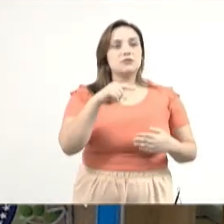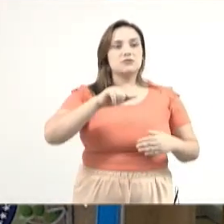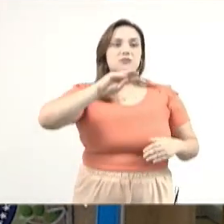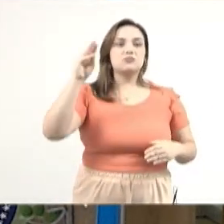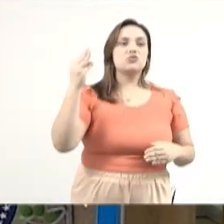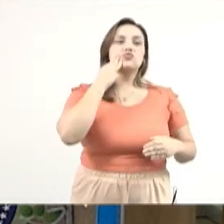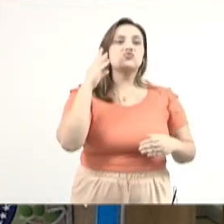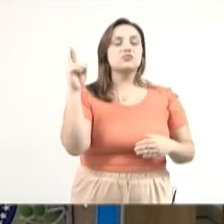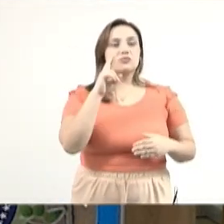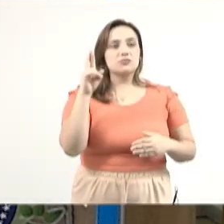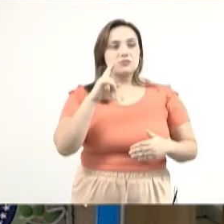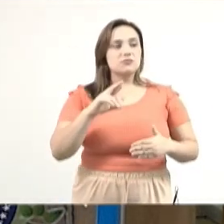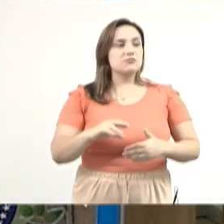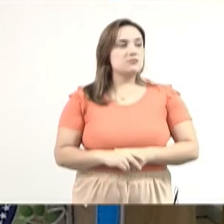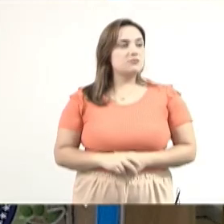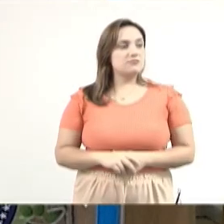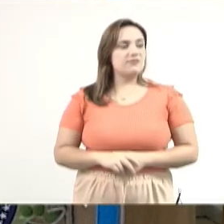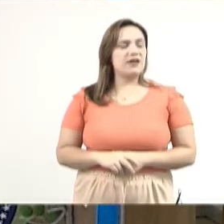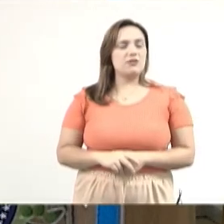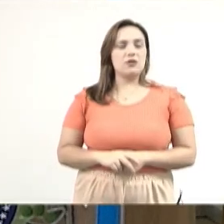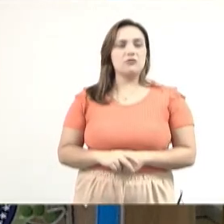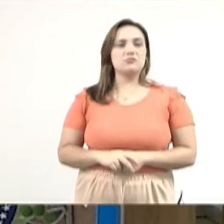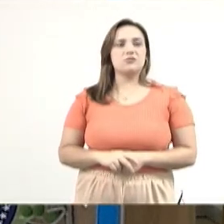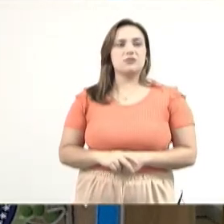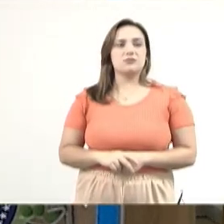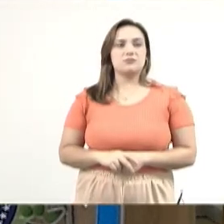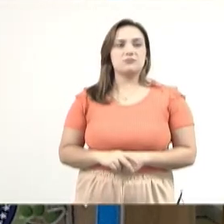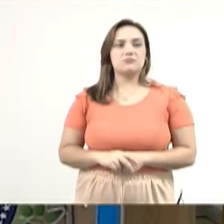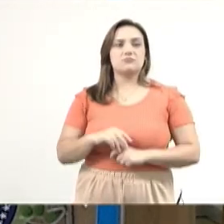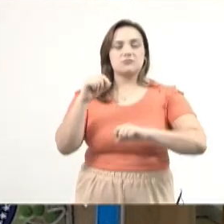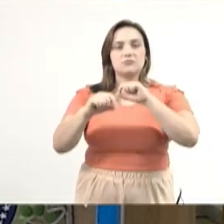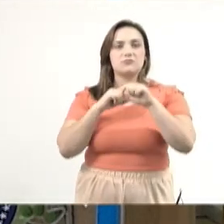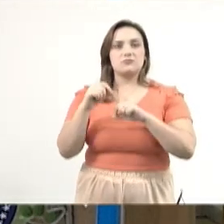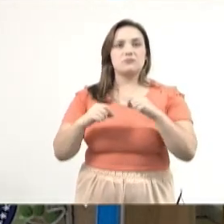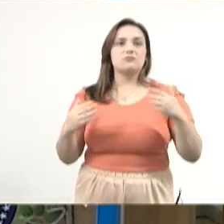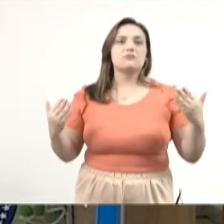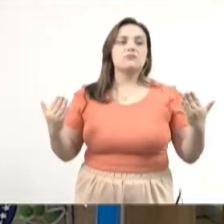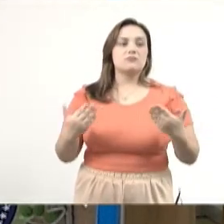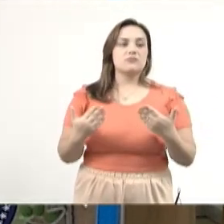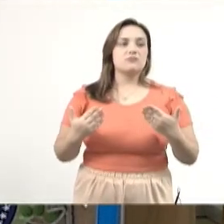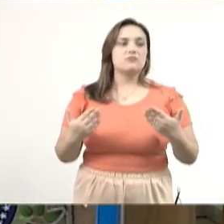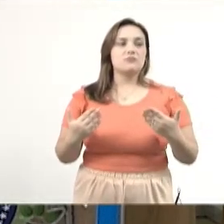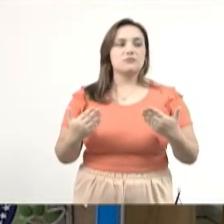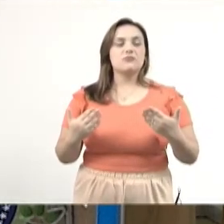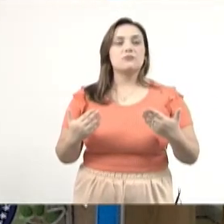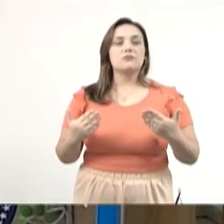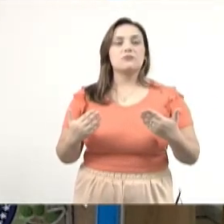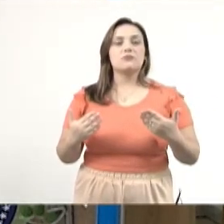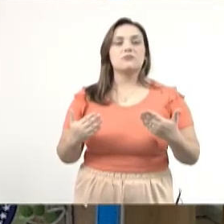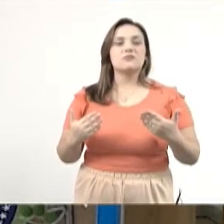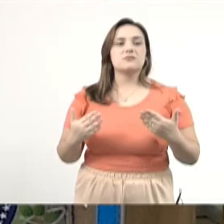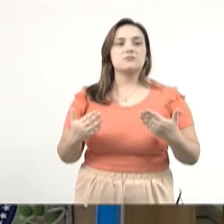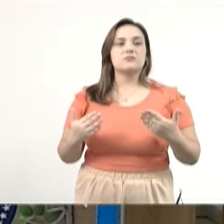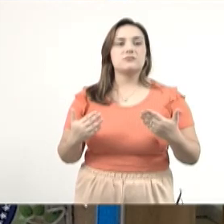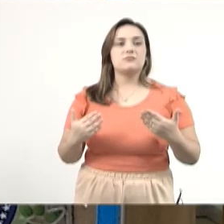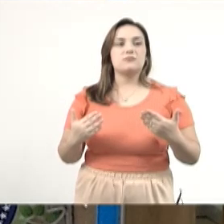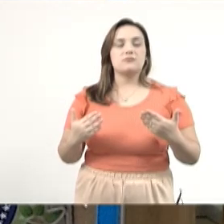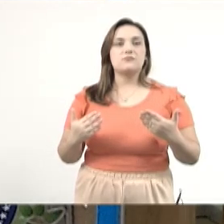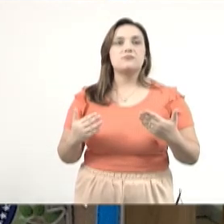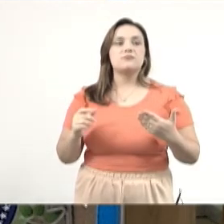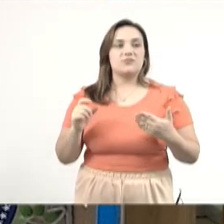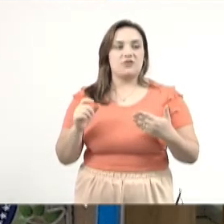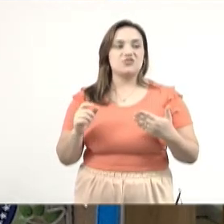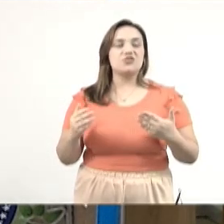convênios, a gente fala muito aqui na TV Alemes sobre entidades, por exemplo, que são reconhecidas como de utilidade pública. Essas entidades aqui